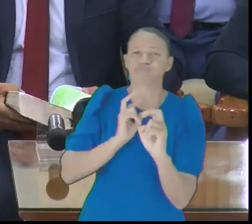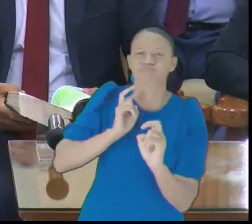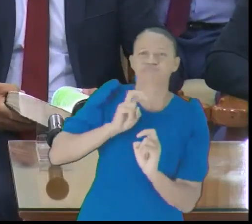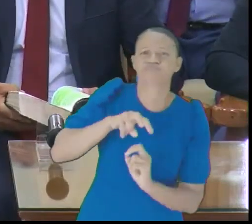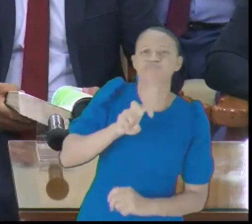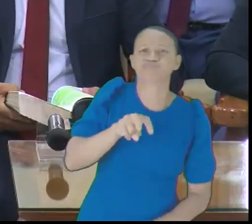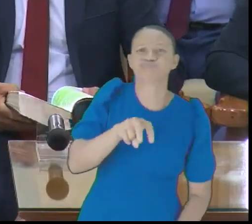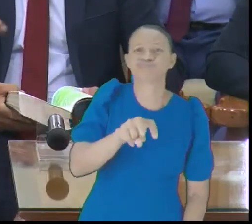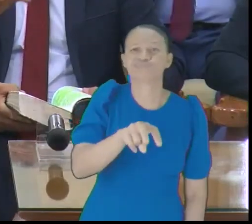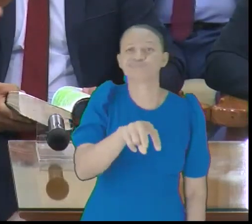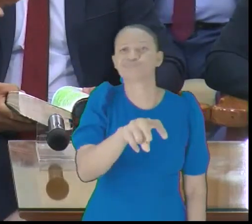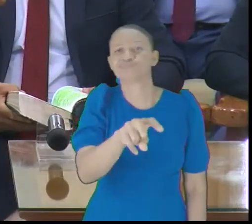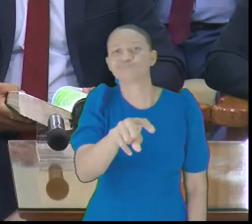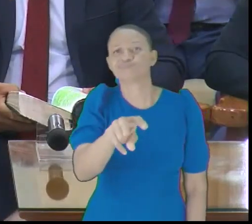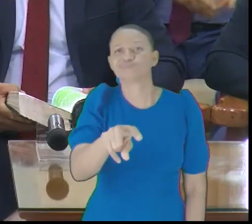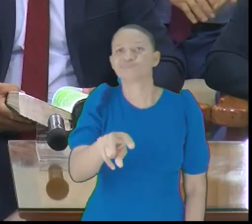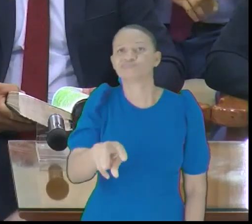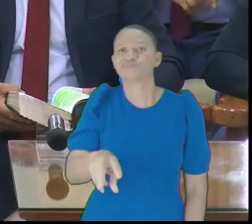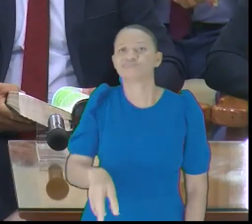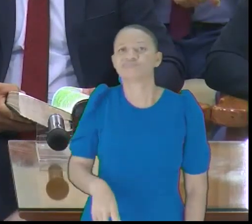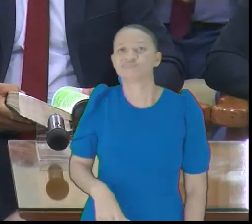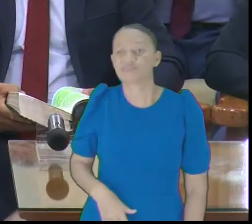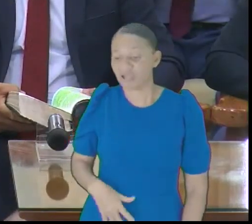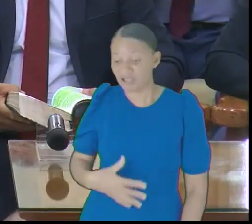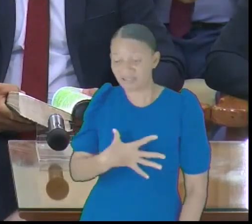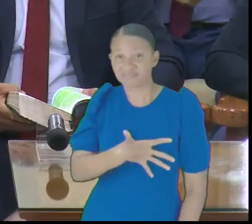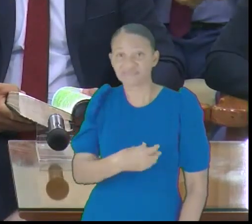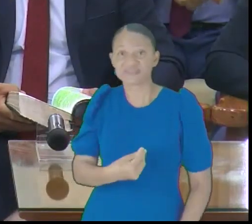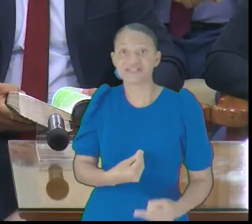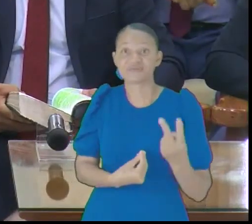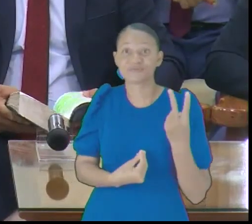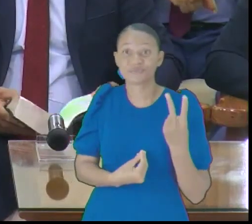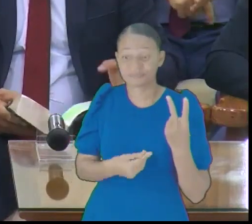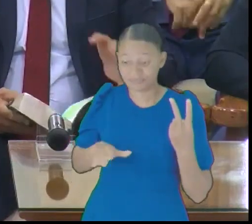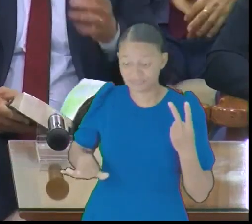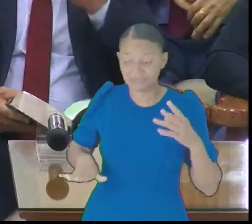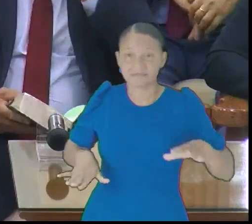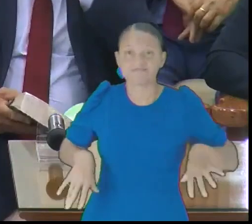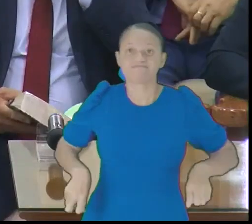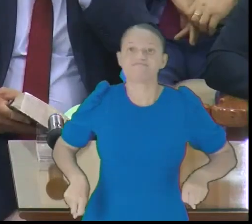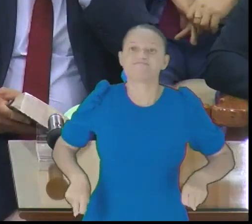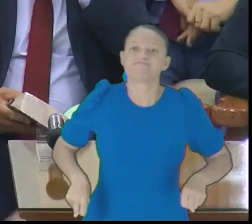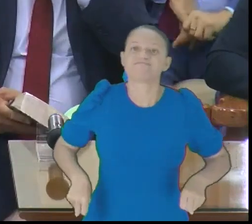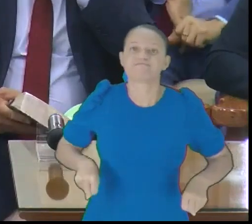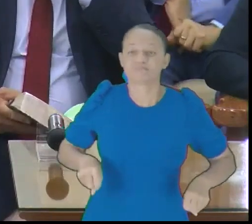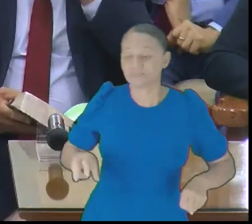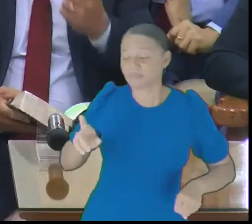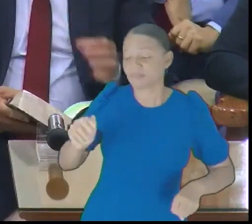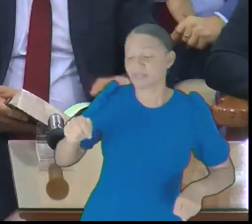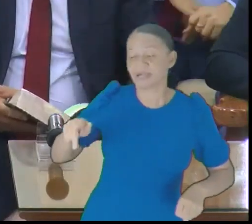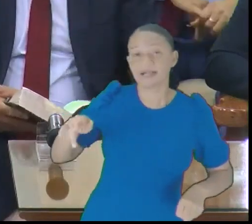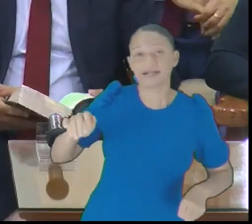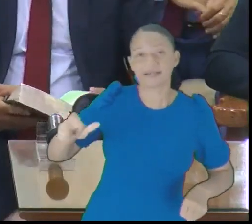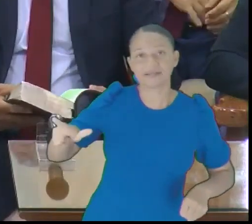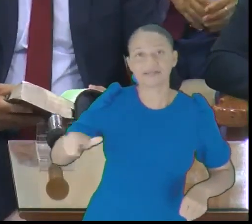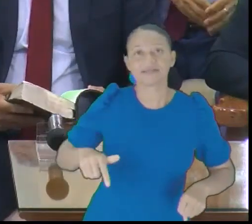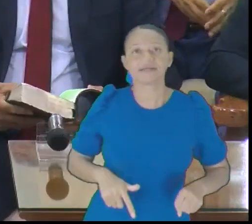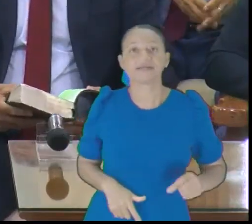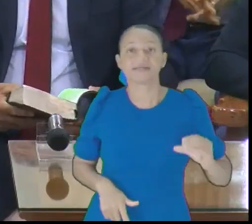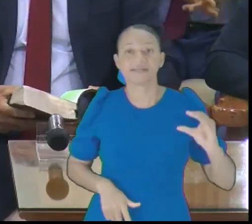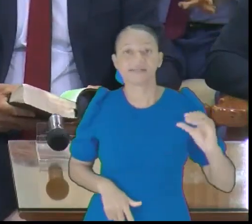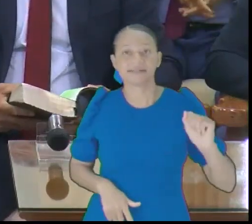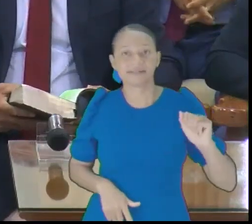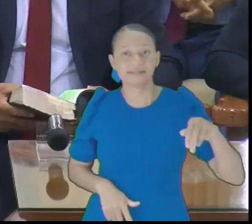casa. Mas eu ia com as minhas 2 filhas pequenas, Raquel e Candace.